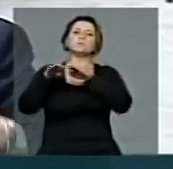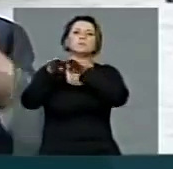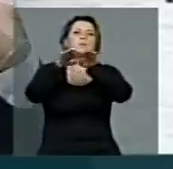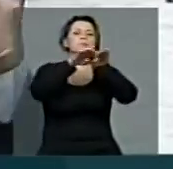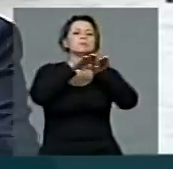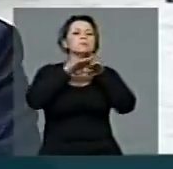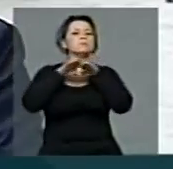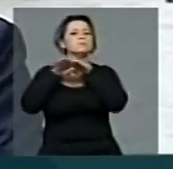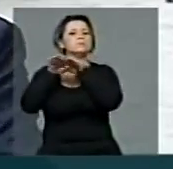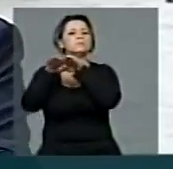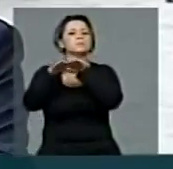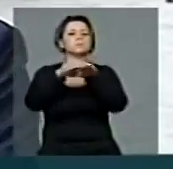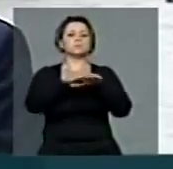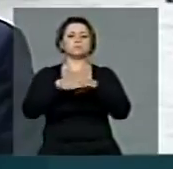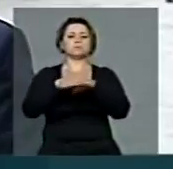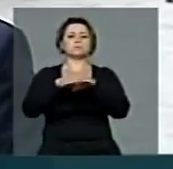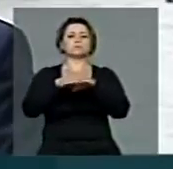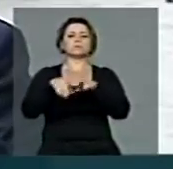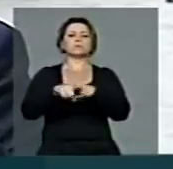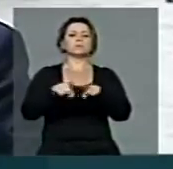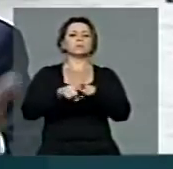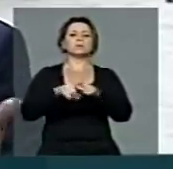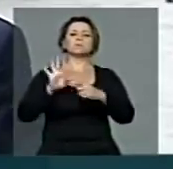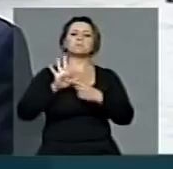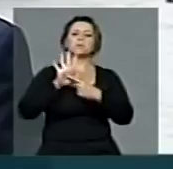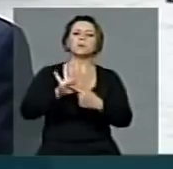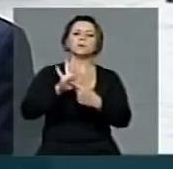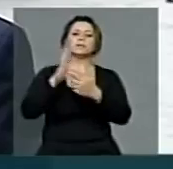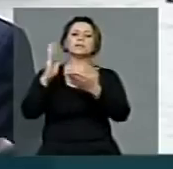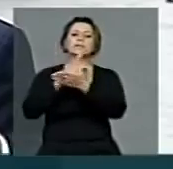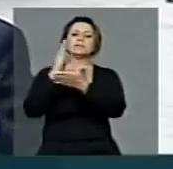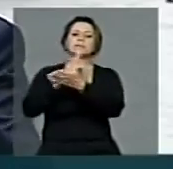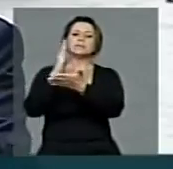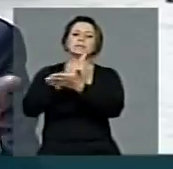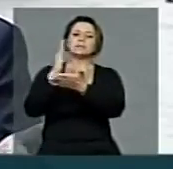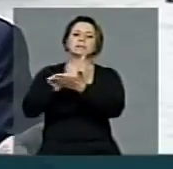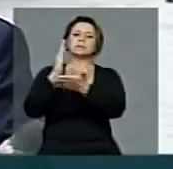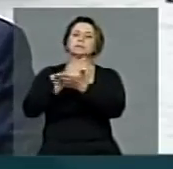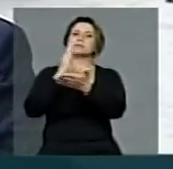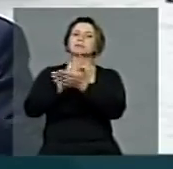homogêneo, traz biografias e bibliografias